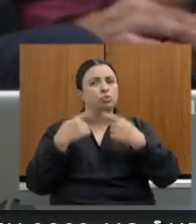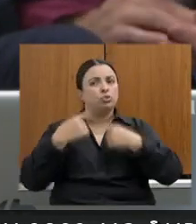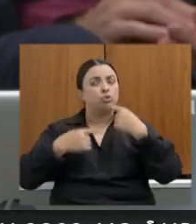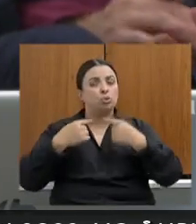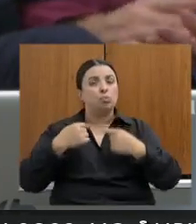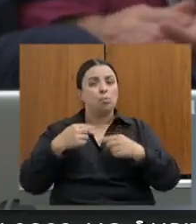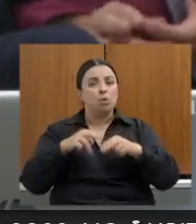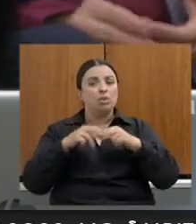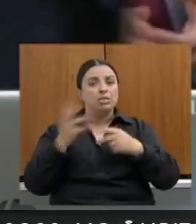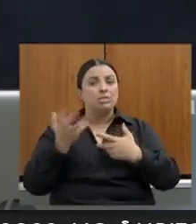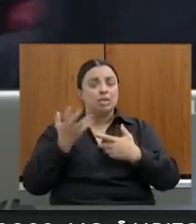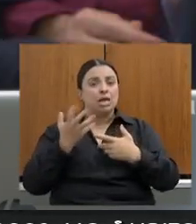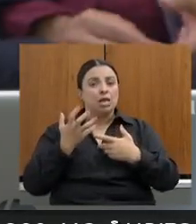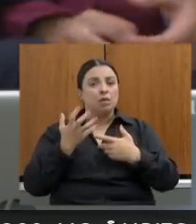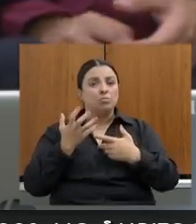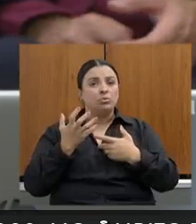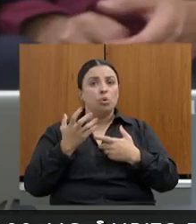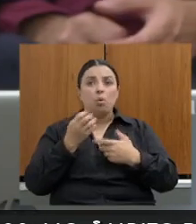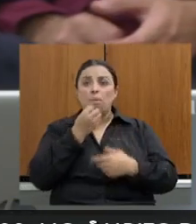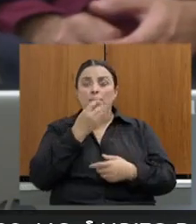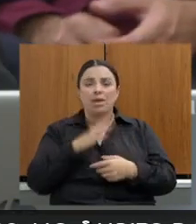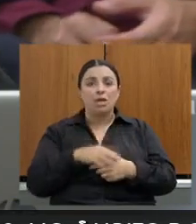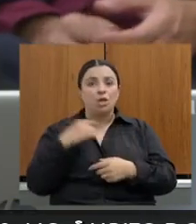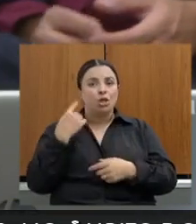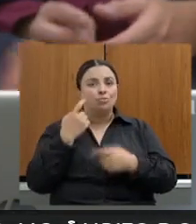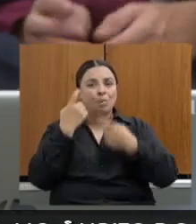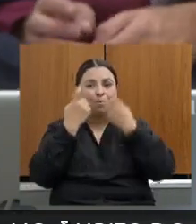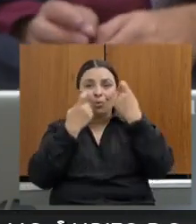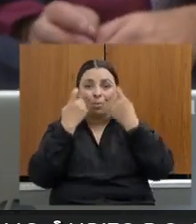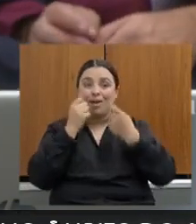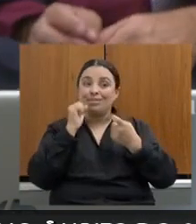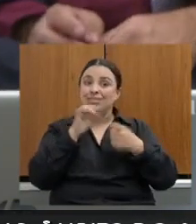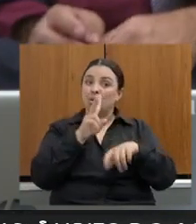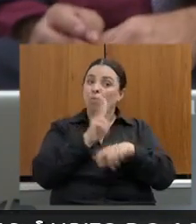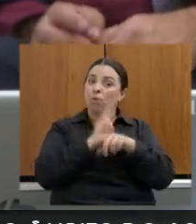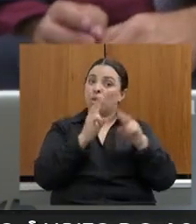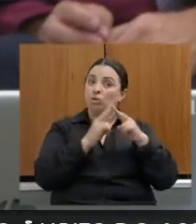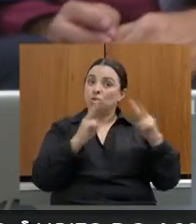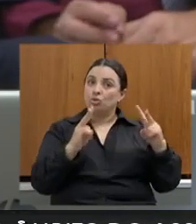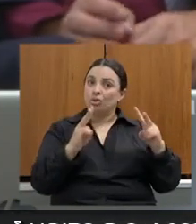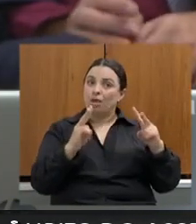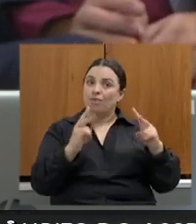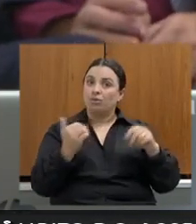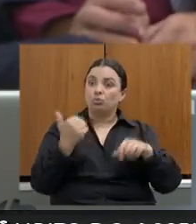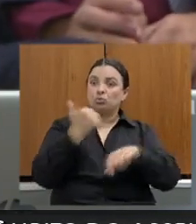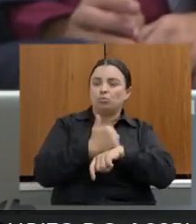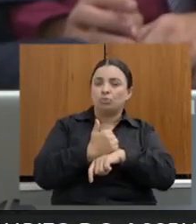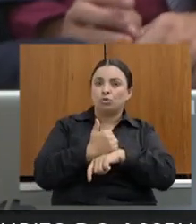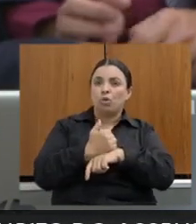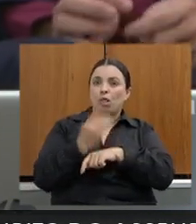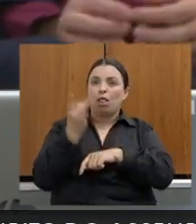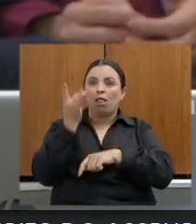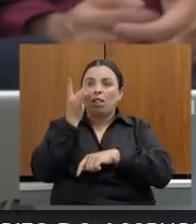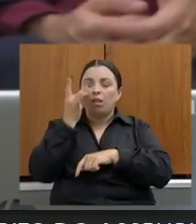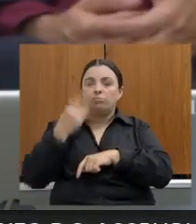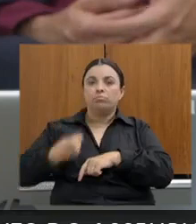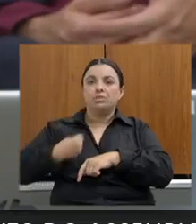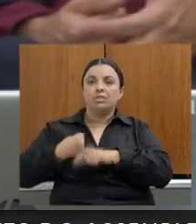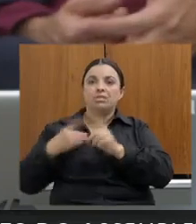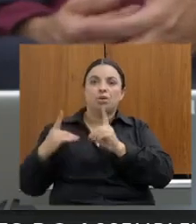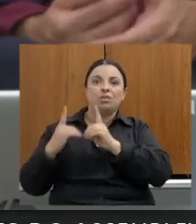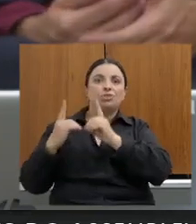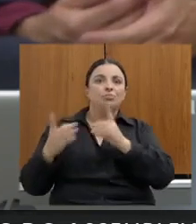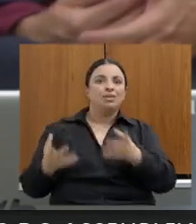digital venha querer se o efetivo e o efetivo já está combalido ou pelo menos 15 anos a polícia civil